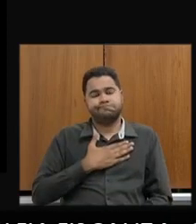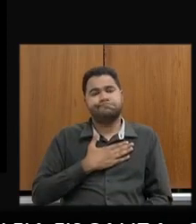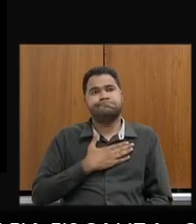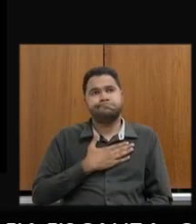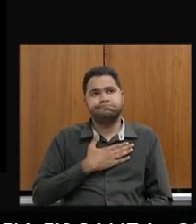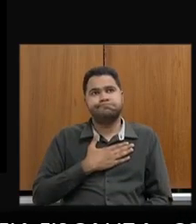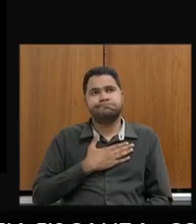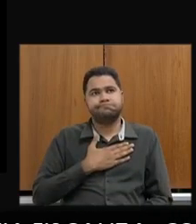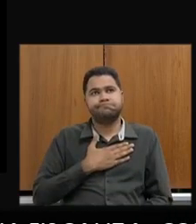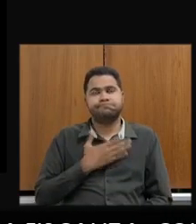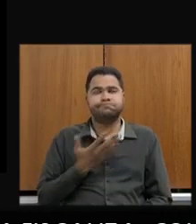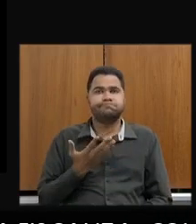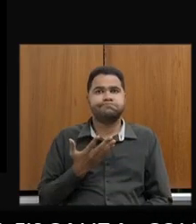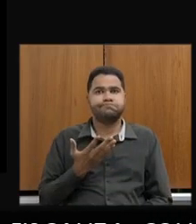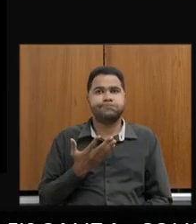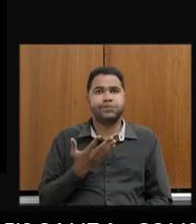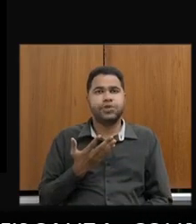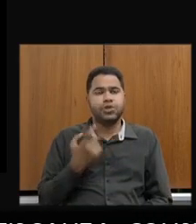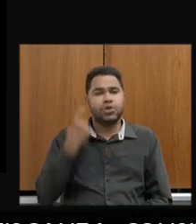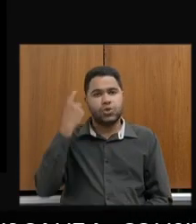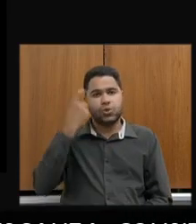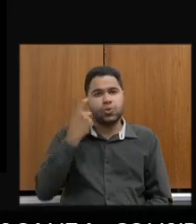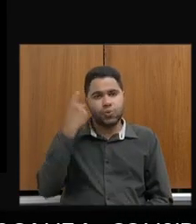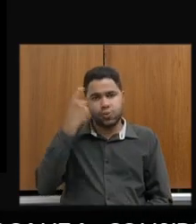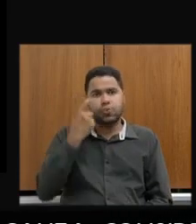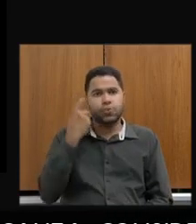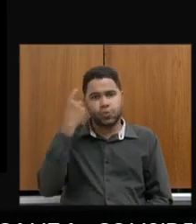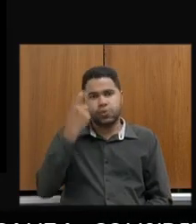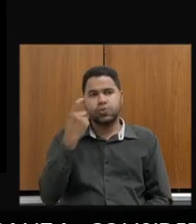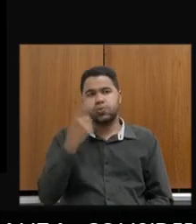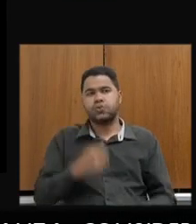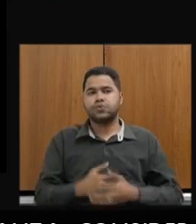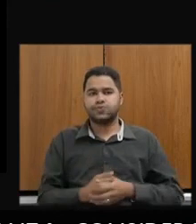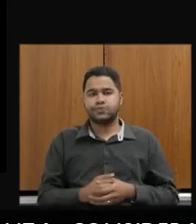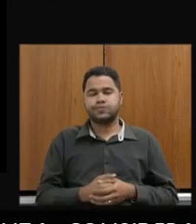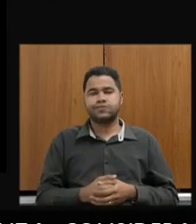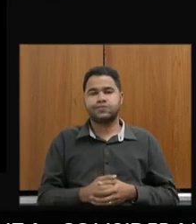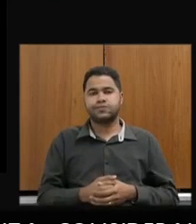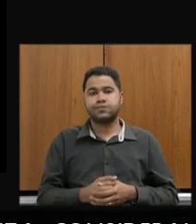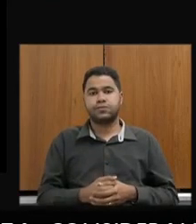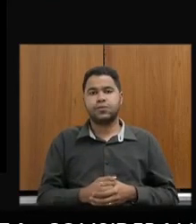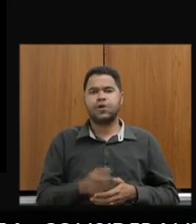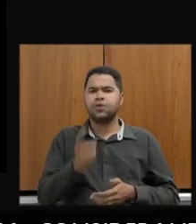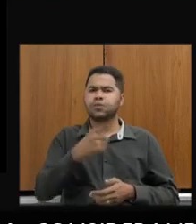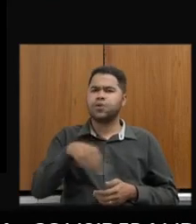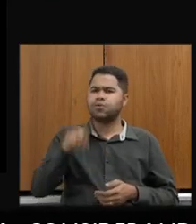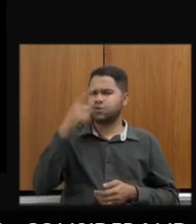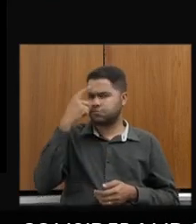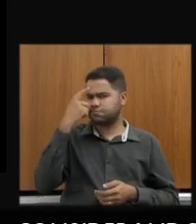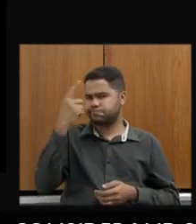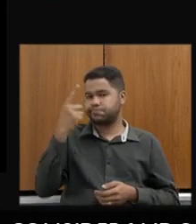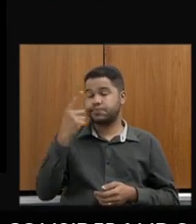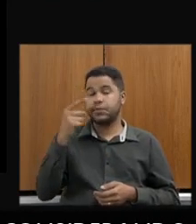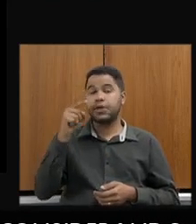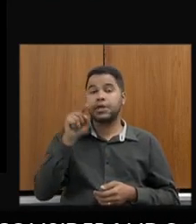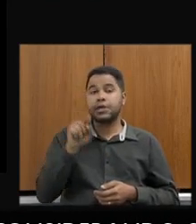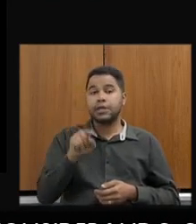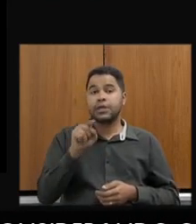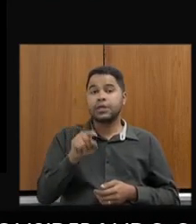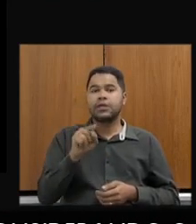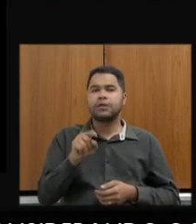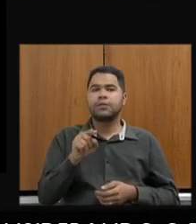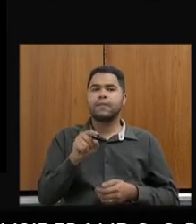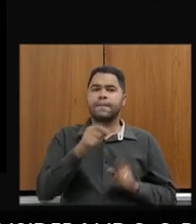é um pouquinho é um pouquinho preocupante e só para vocês terem uma ideia nós tivemos uma